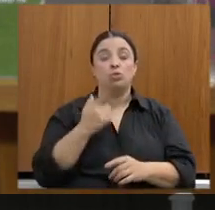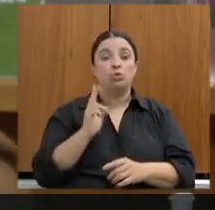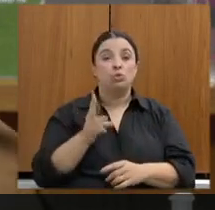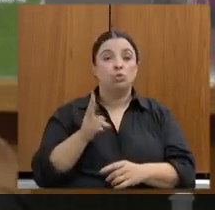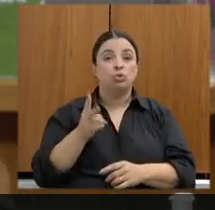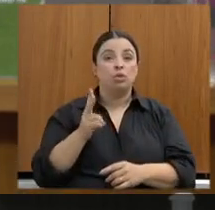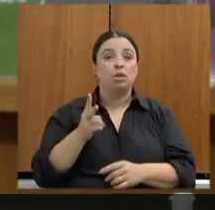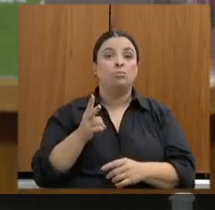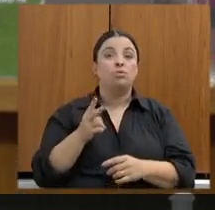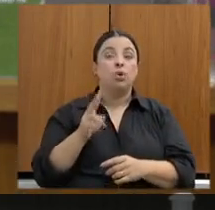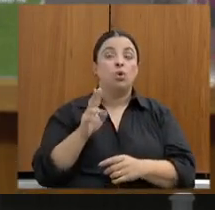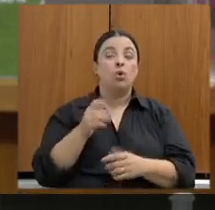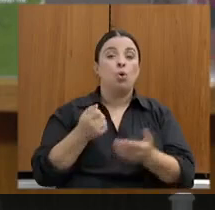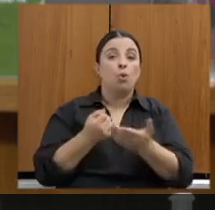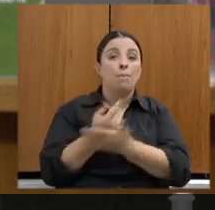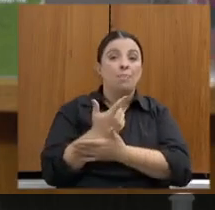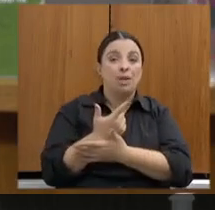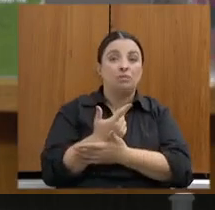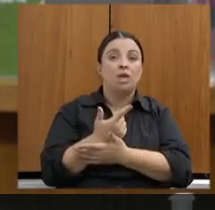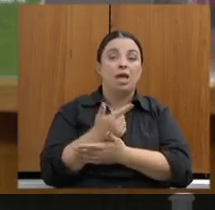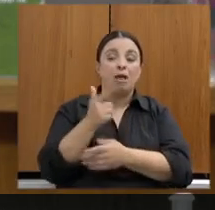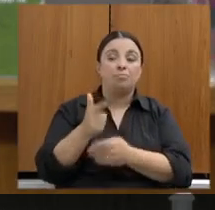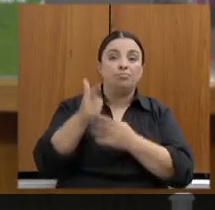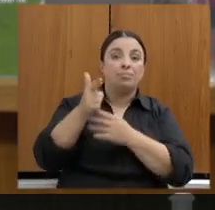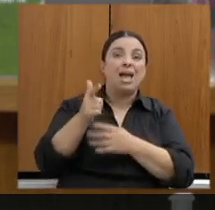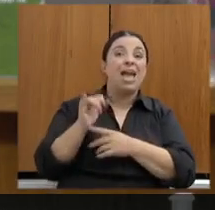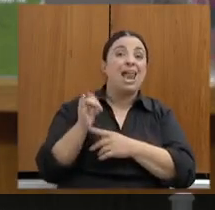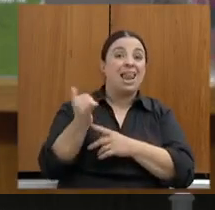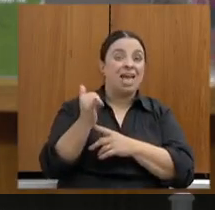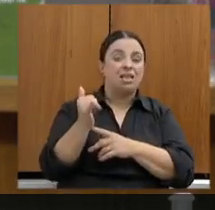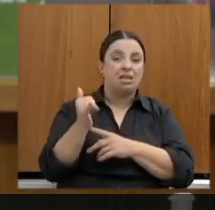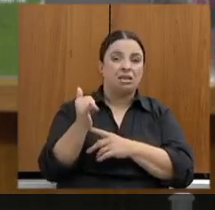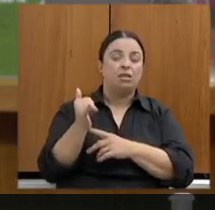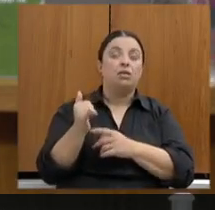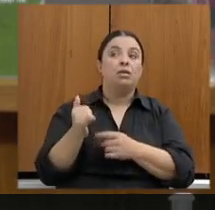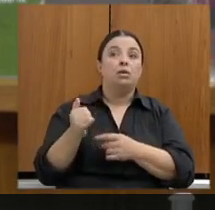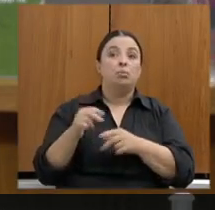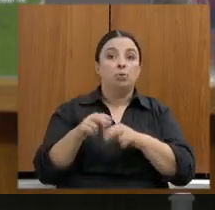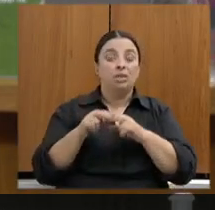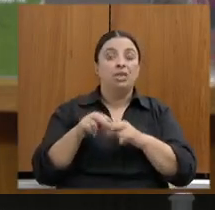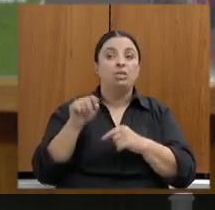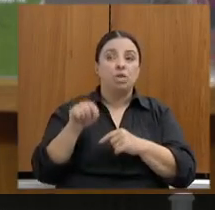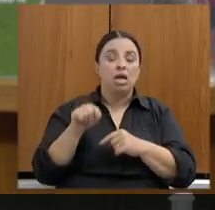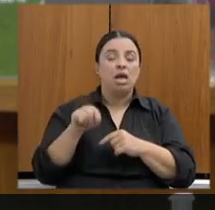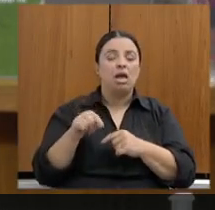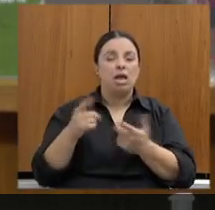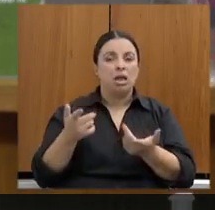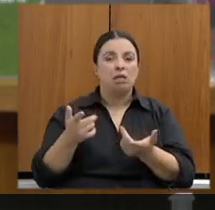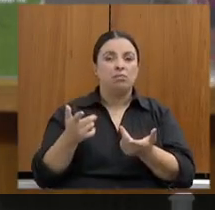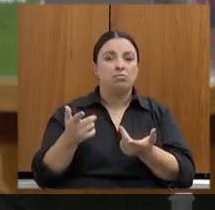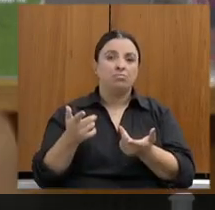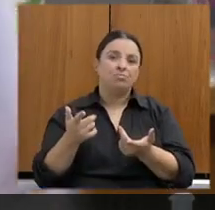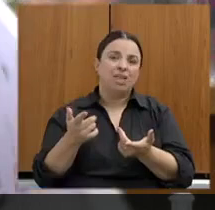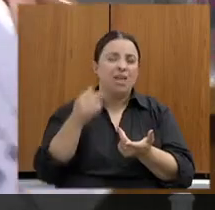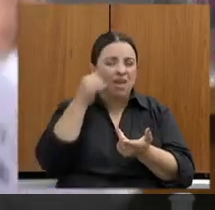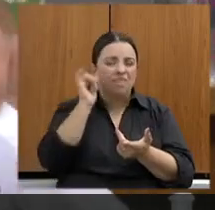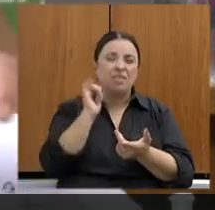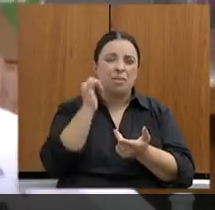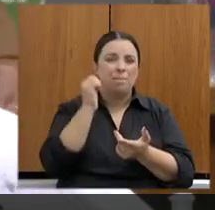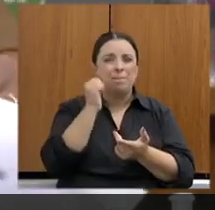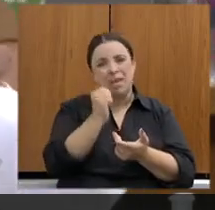que ela facilita muito a atuação da do nosso policial com um potencial letal menor né